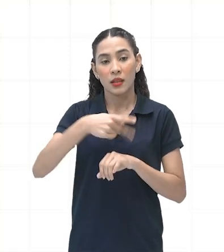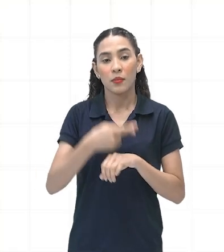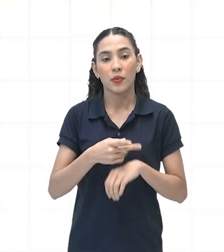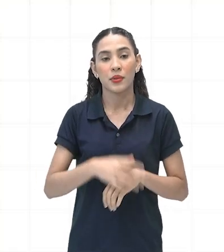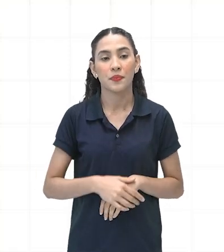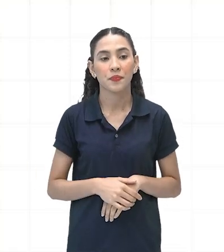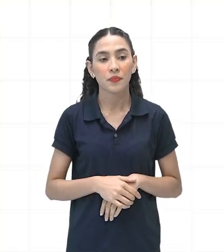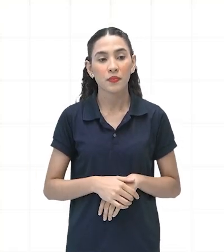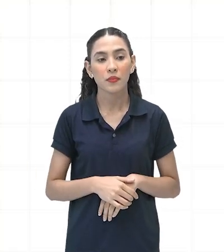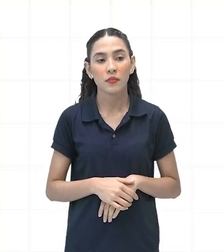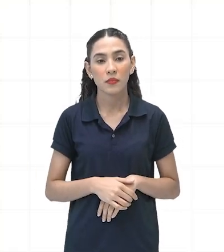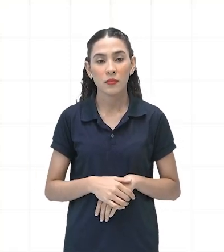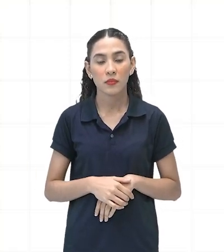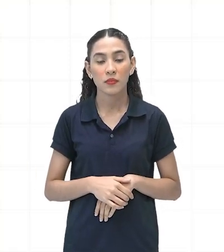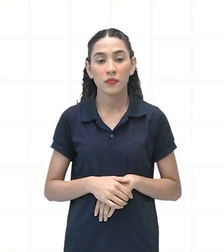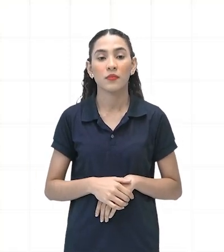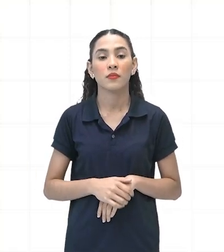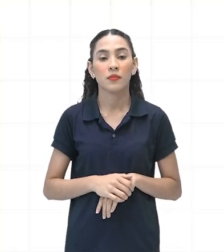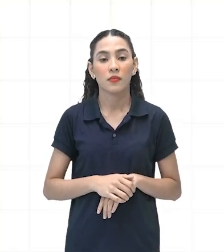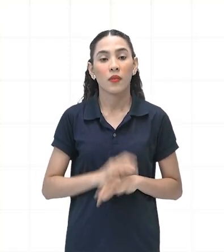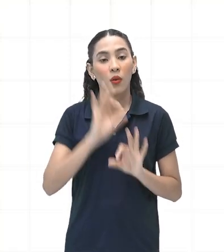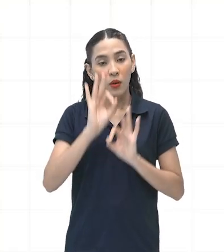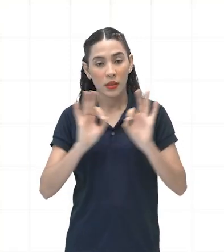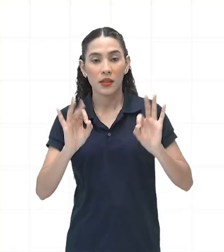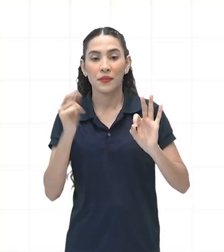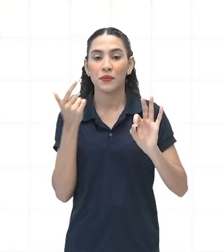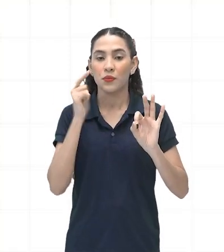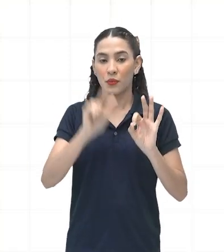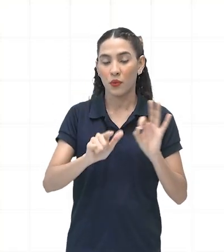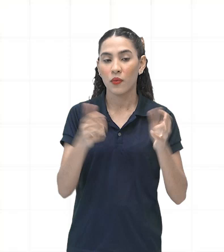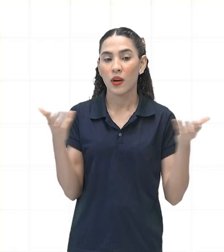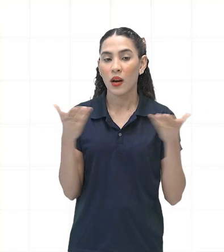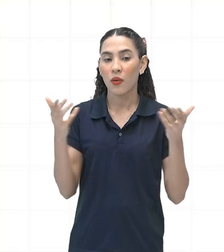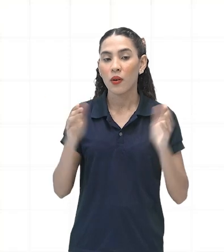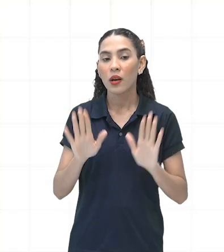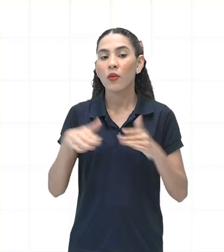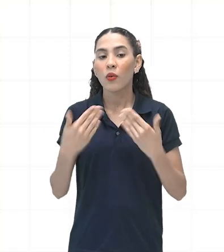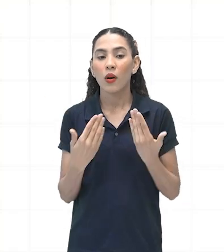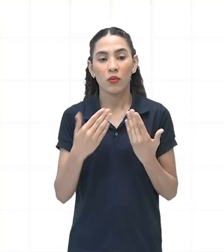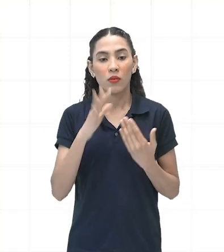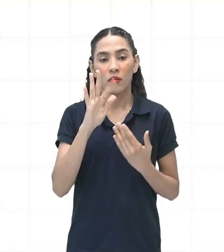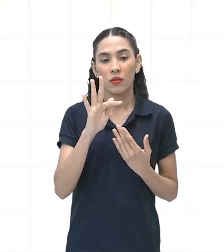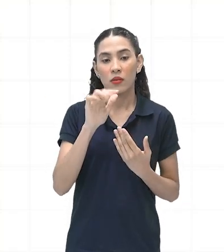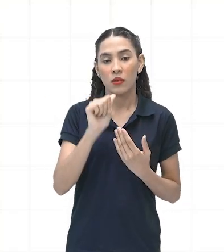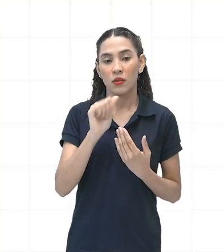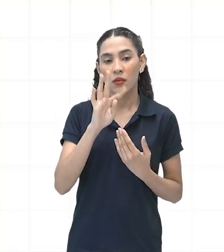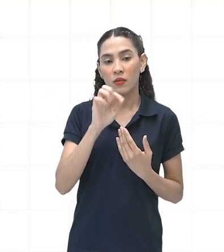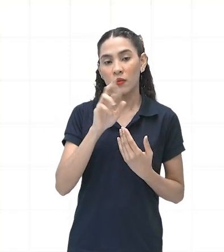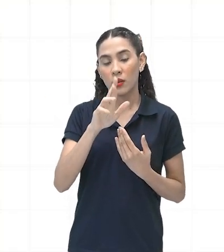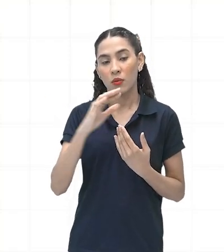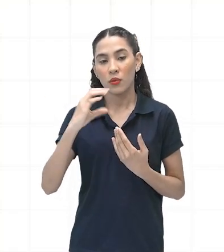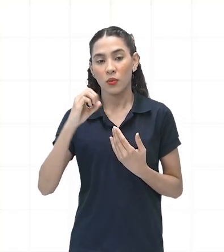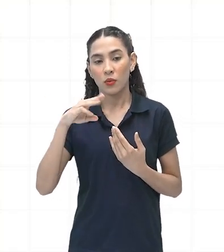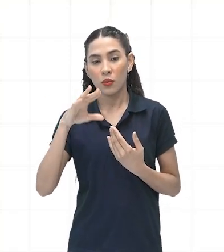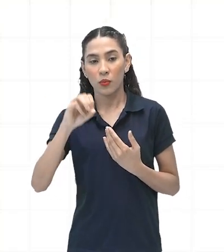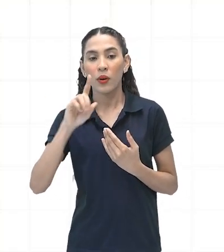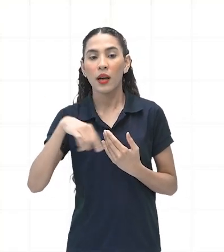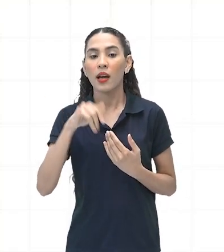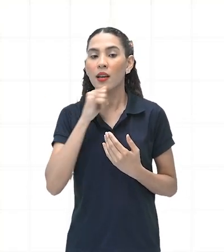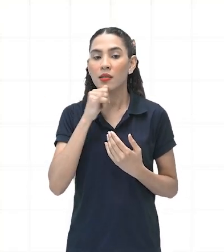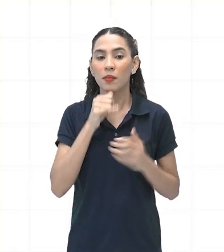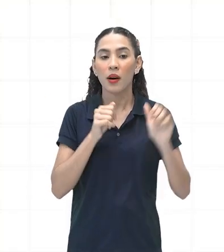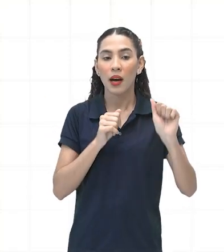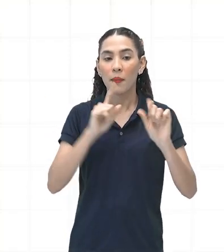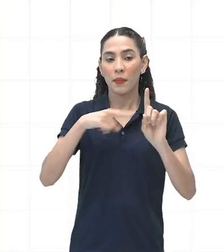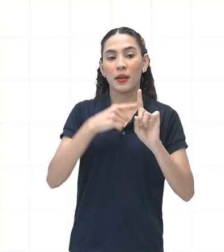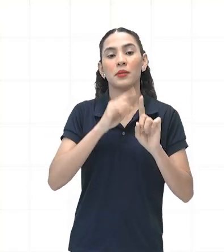Depois, nós vamos colocar novamente. Agora, quem é o fator comum aqui? Ó? É AB e aqui é